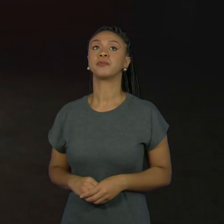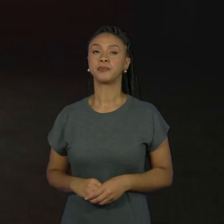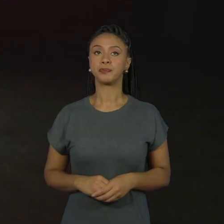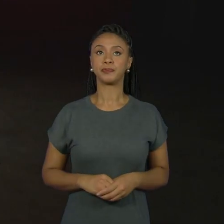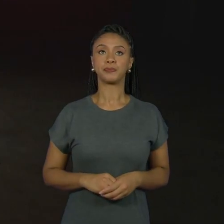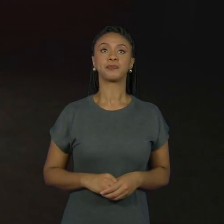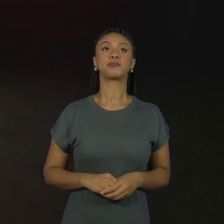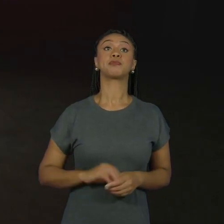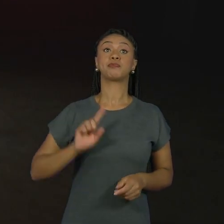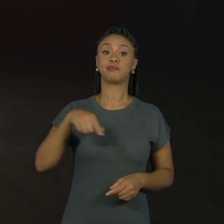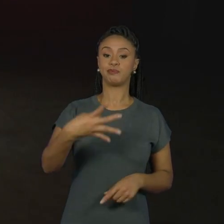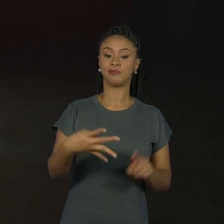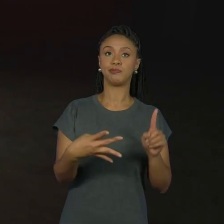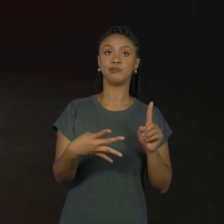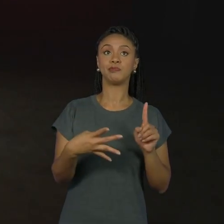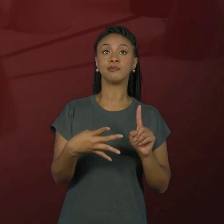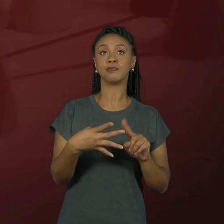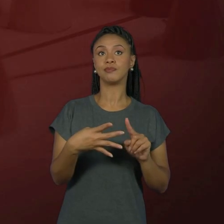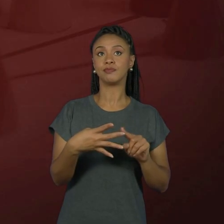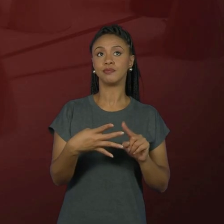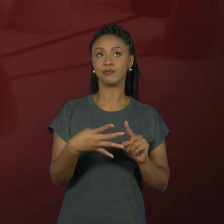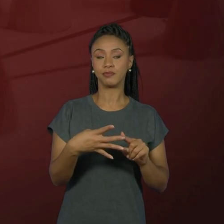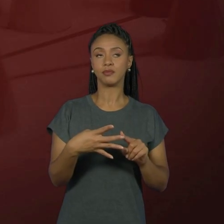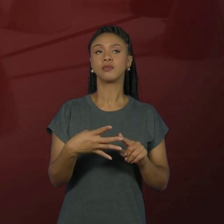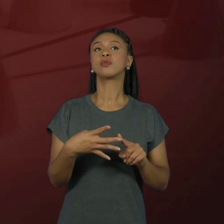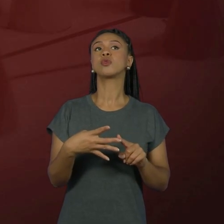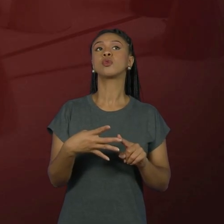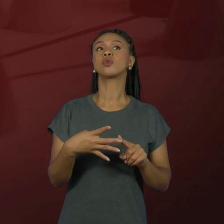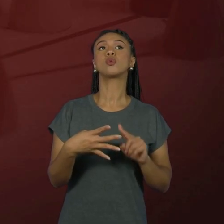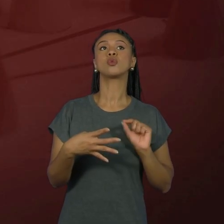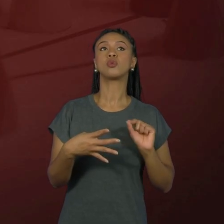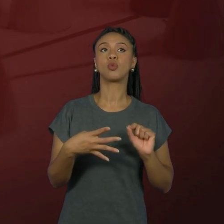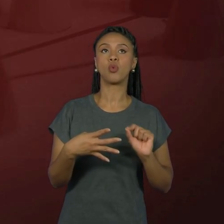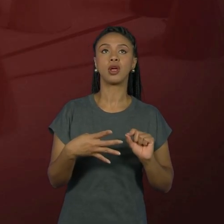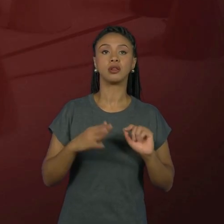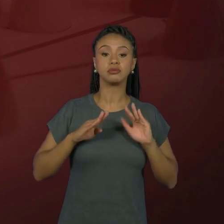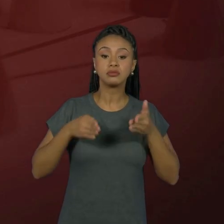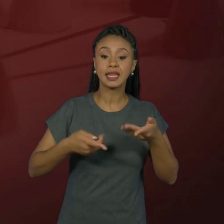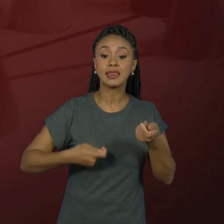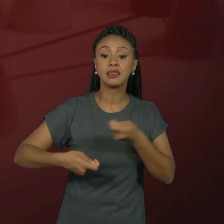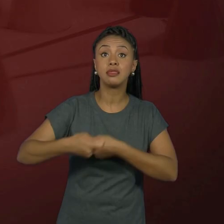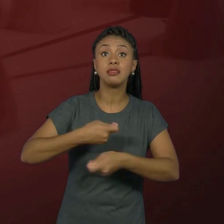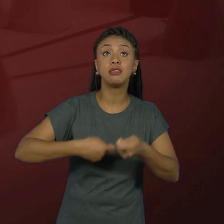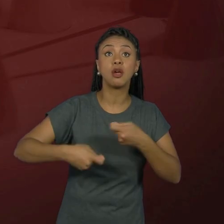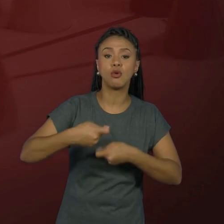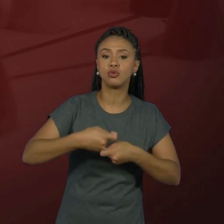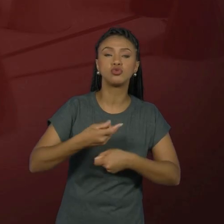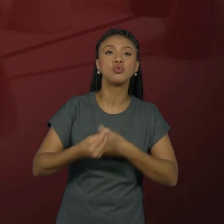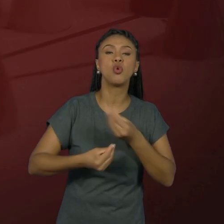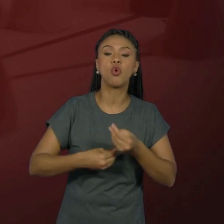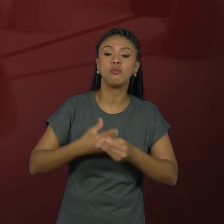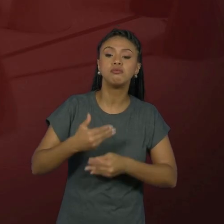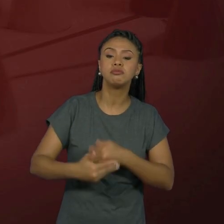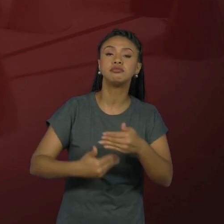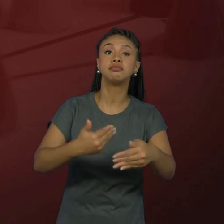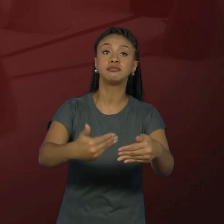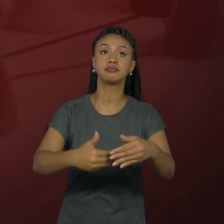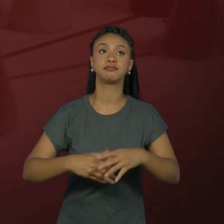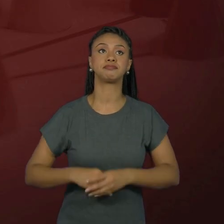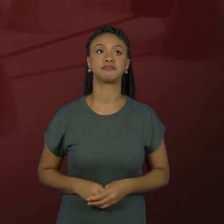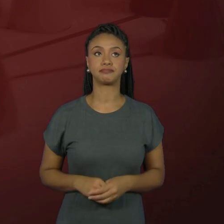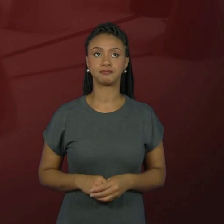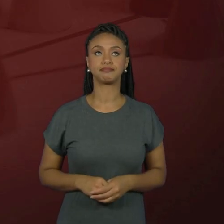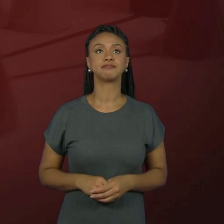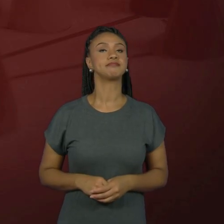tem o segundo paradigma, que é a visão centrada em processos de negócio, e aí o centro, né, é o processo